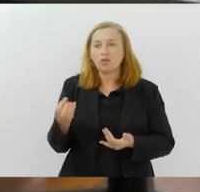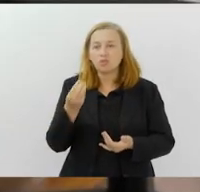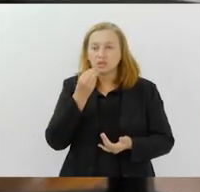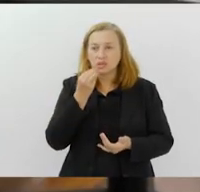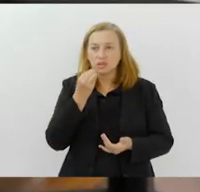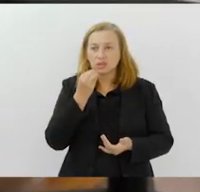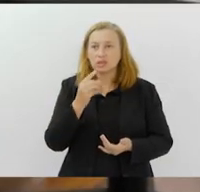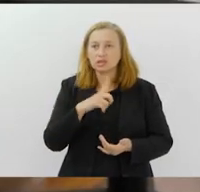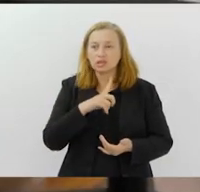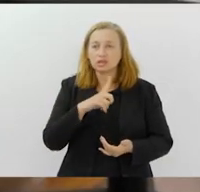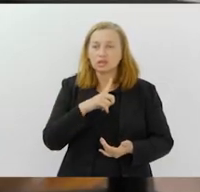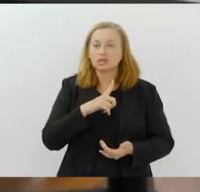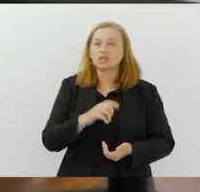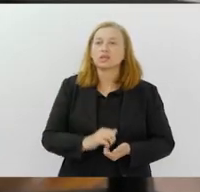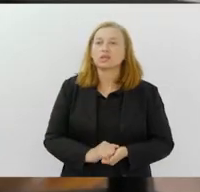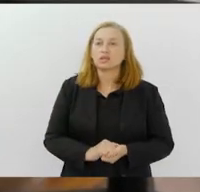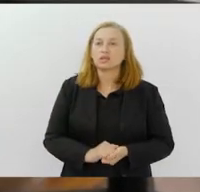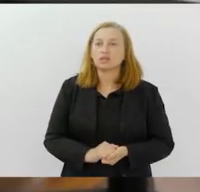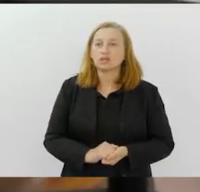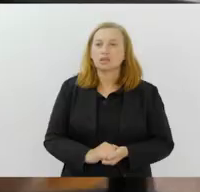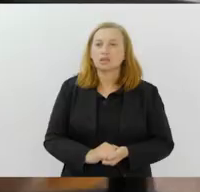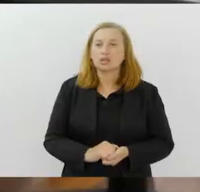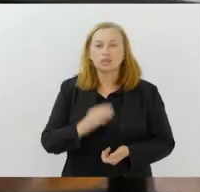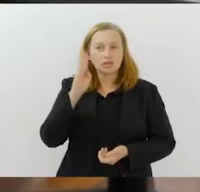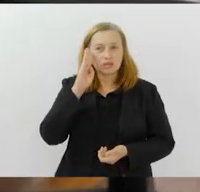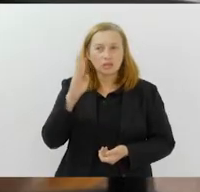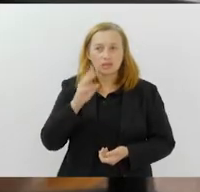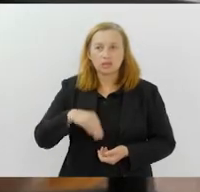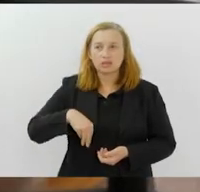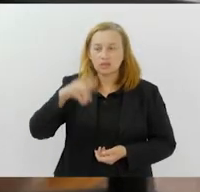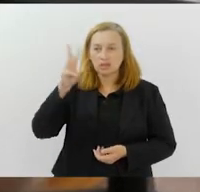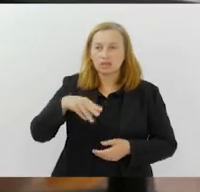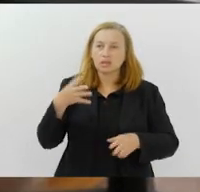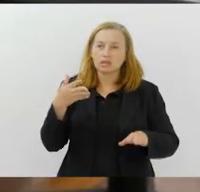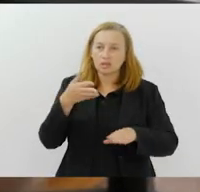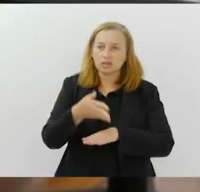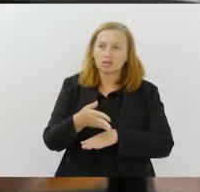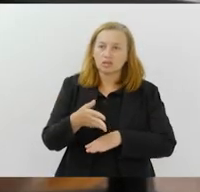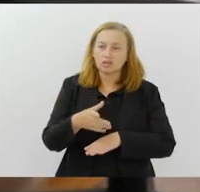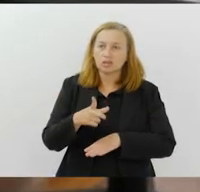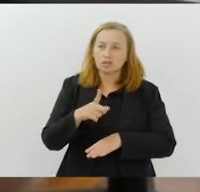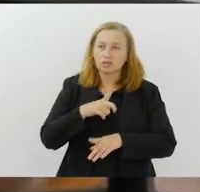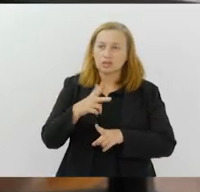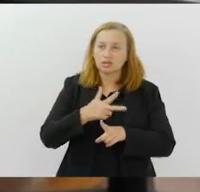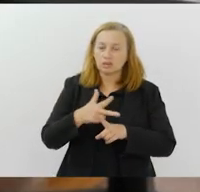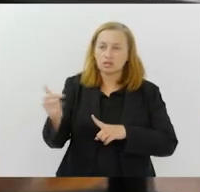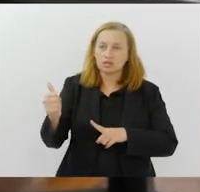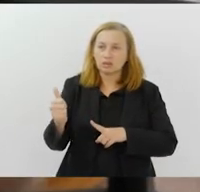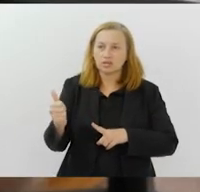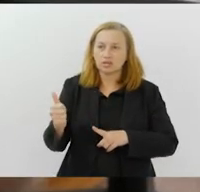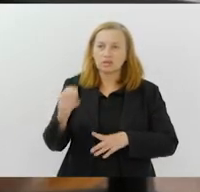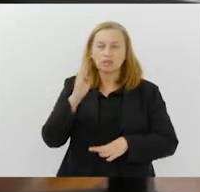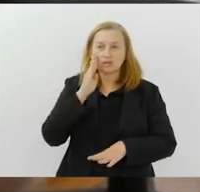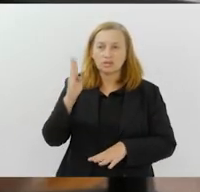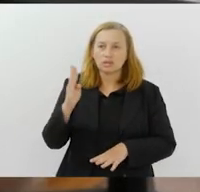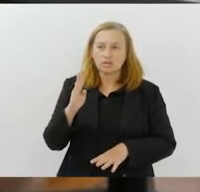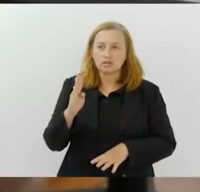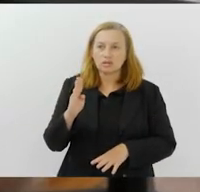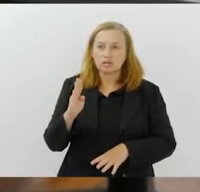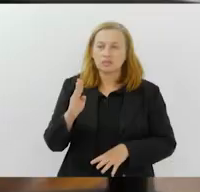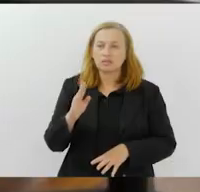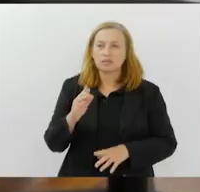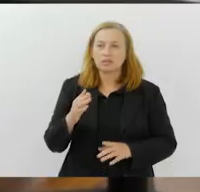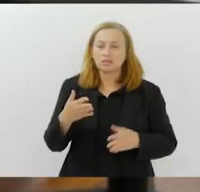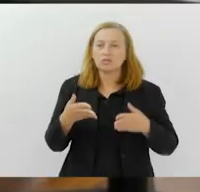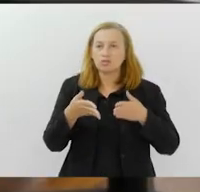profundamente contundente principalmente em quem quer chegar vir e vencer e principalmente levar para o público